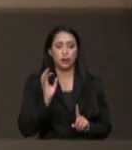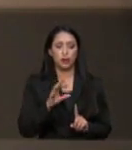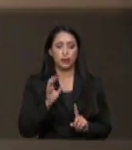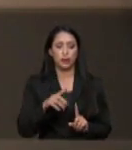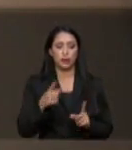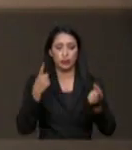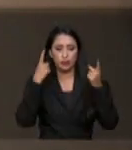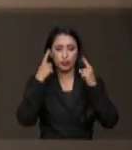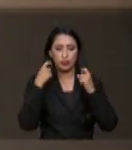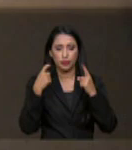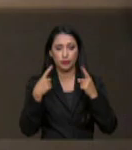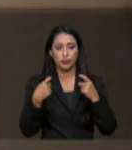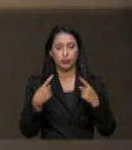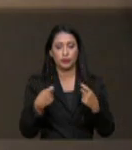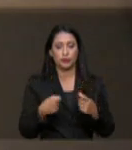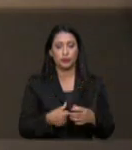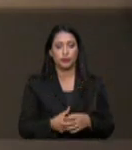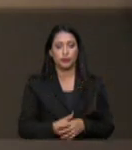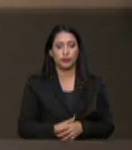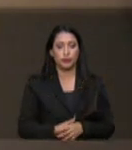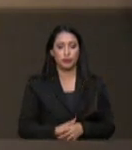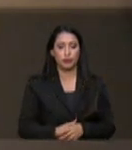violenta emoção